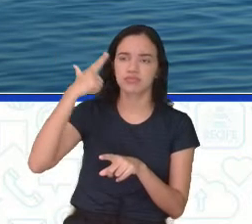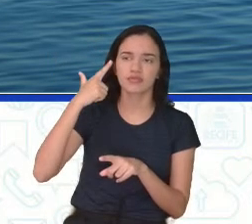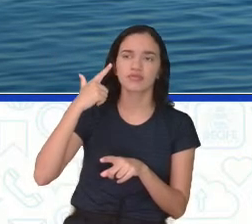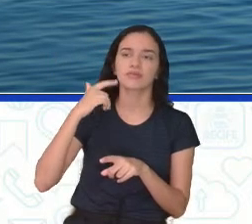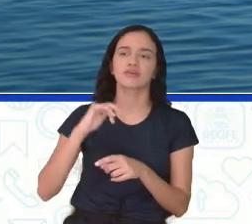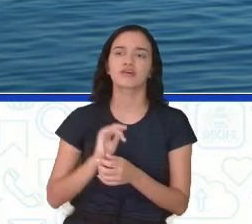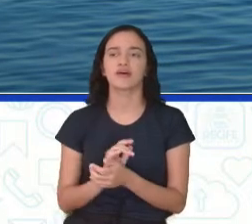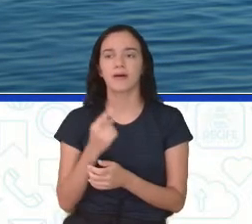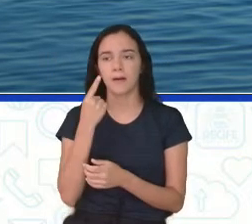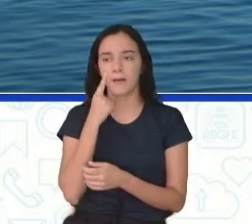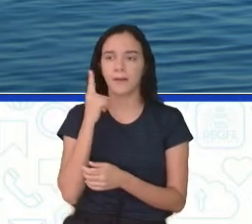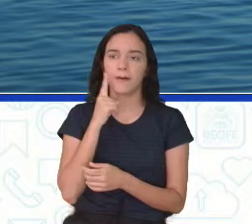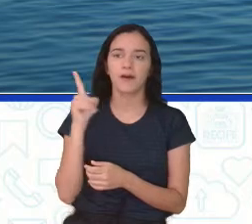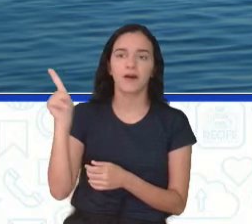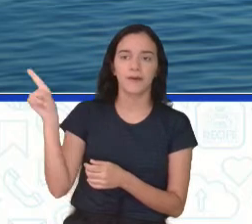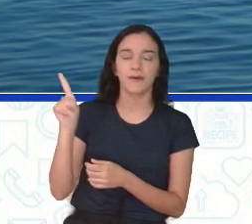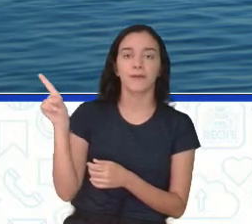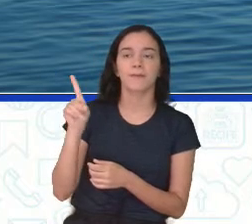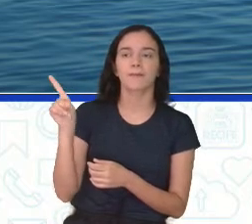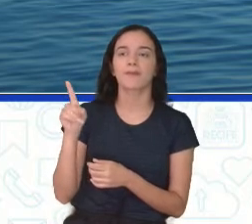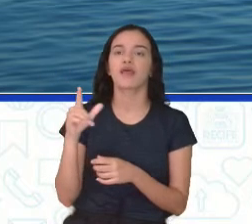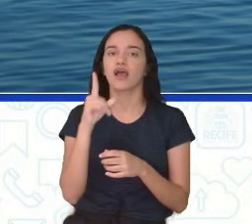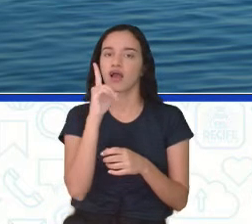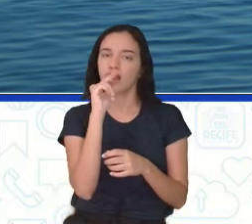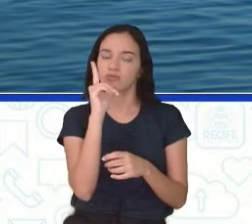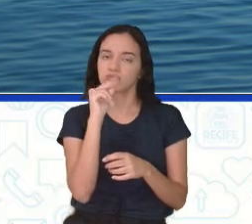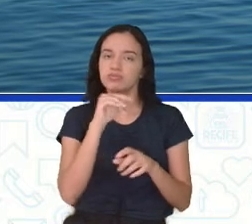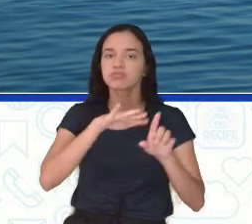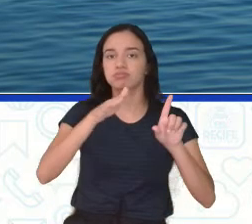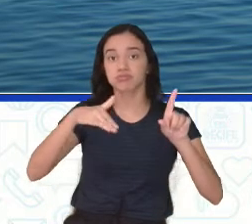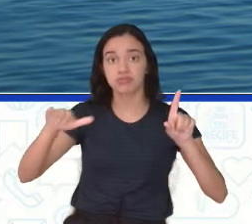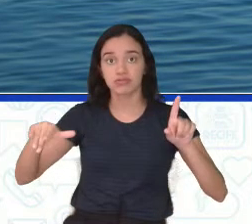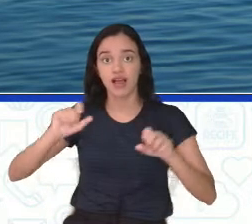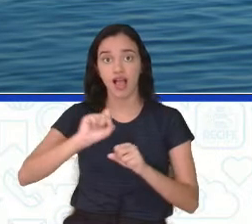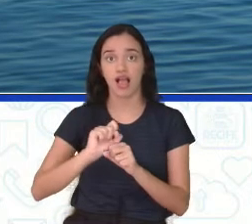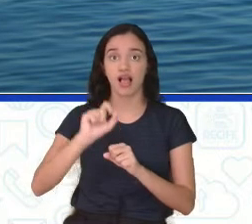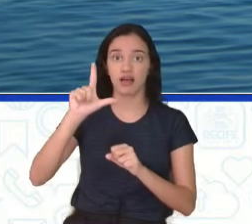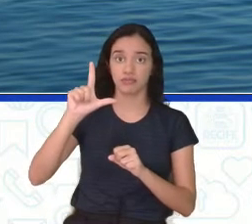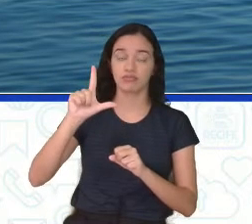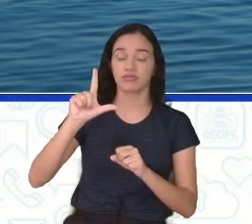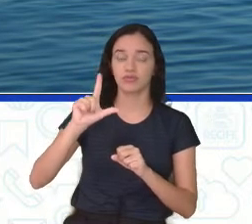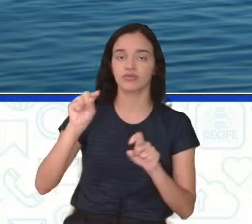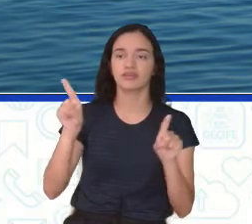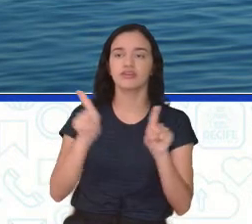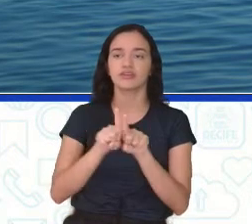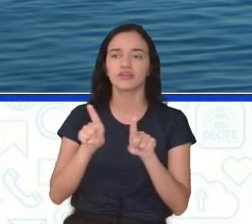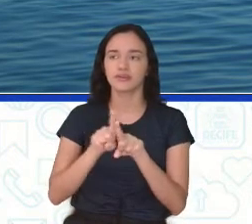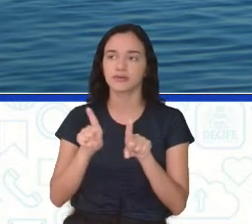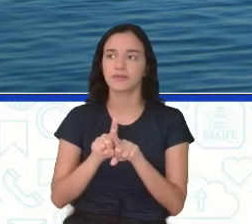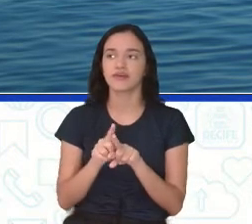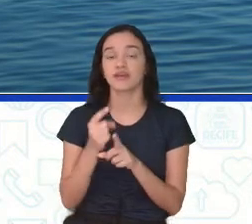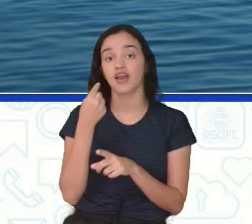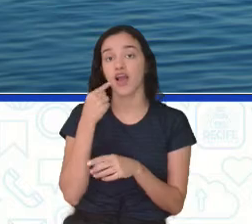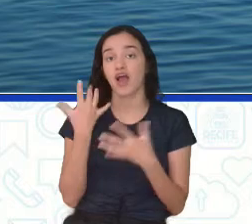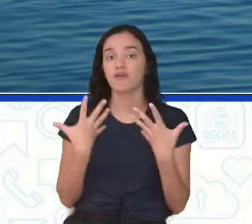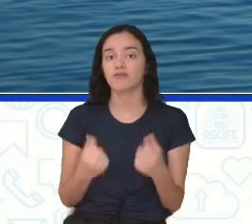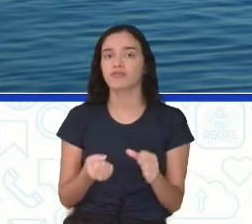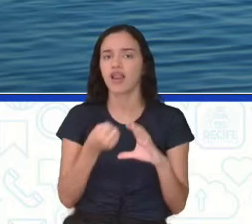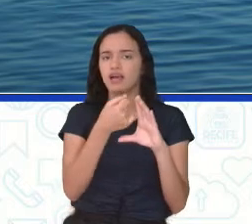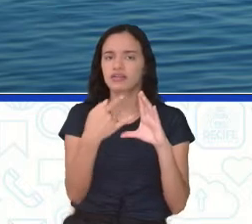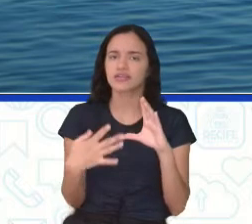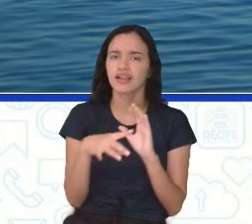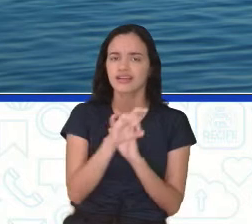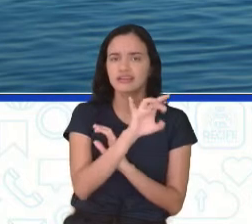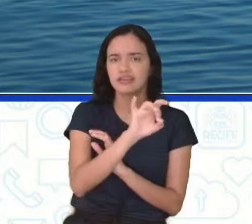atlântico, e o clima subtropical. Vamos falar as características de cada um,